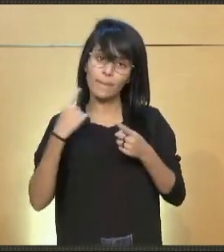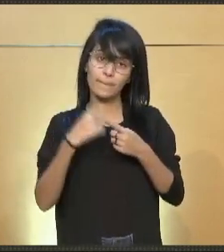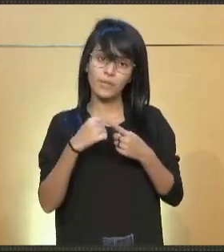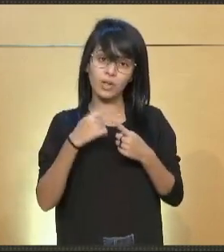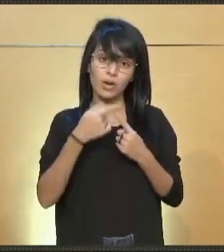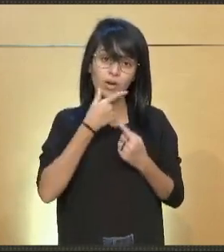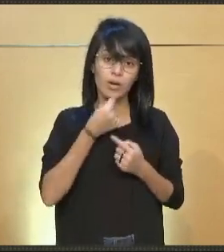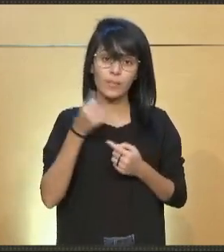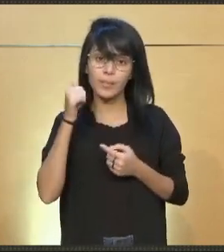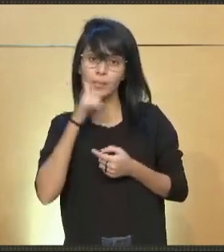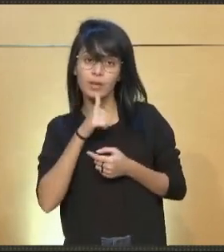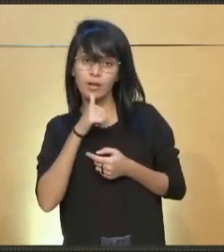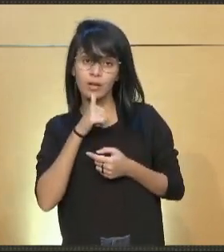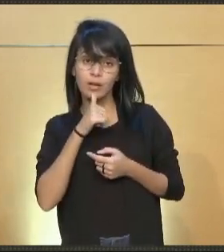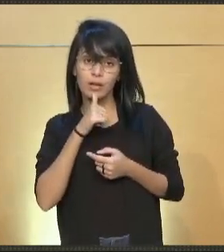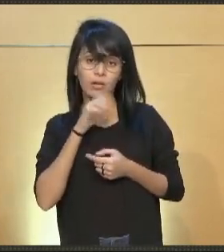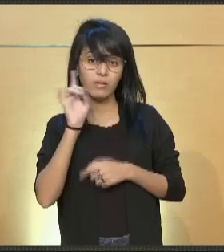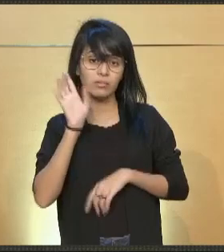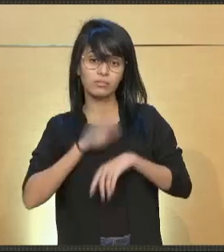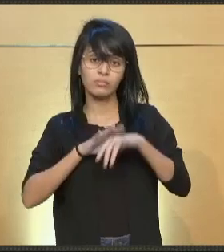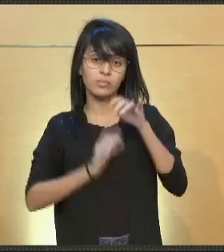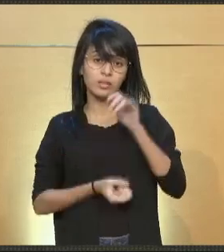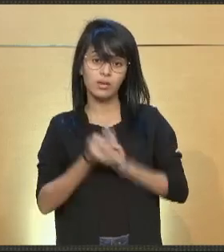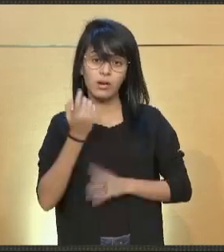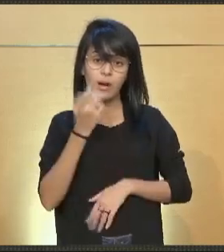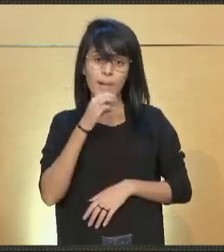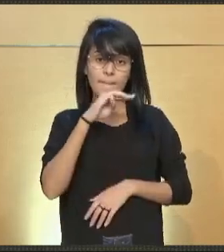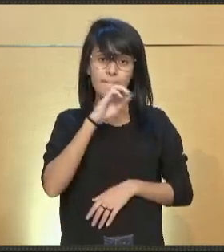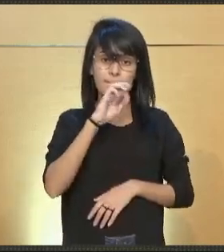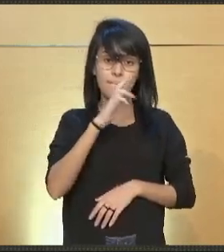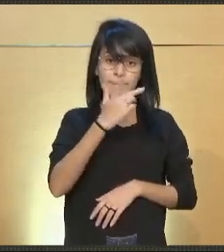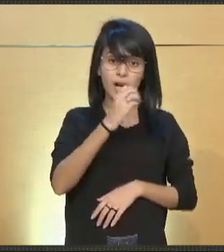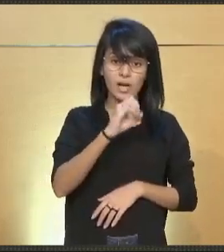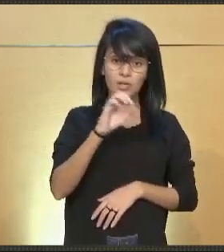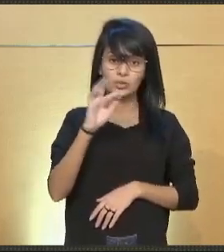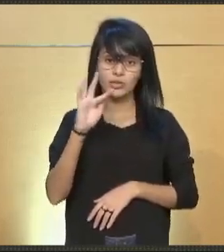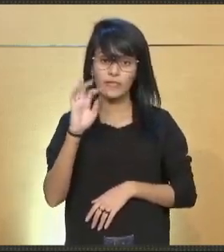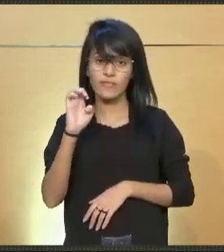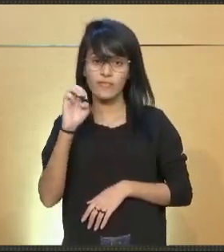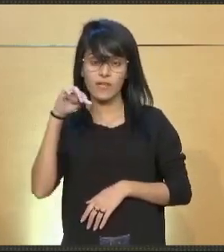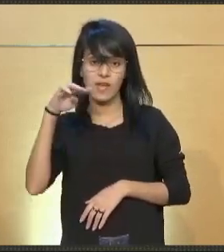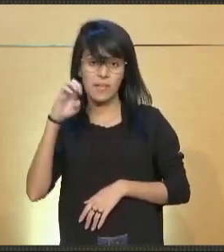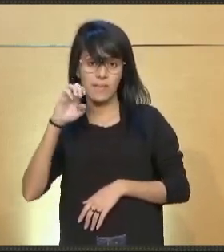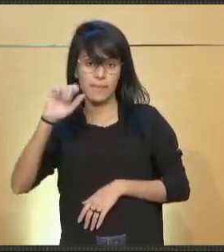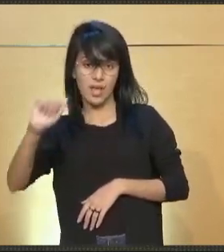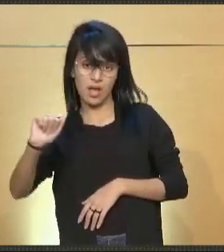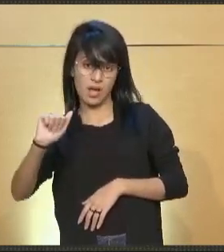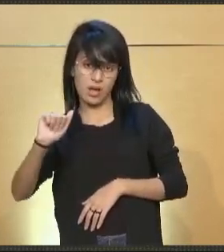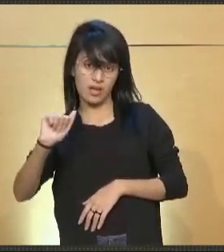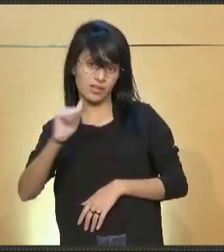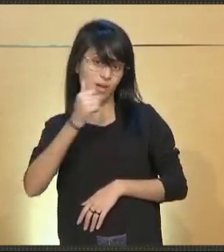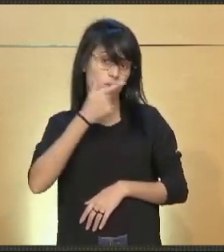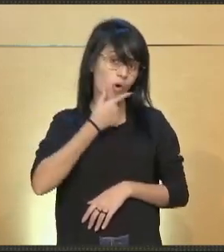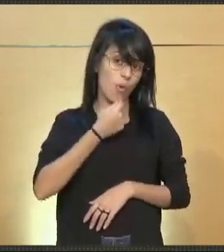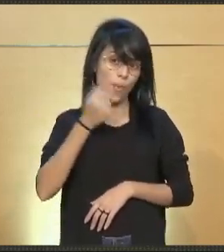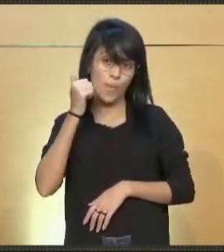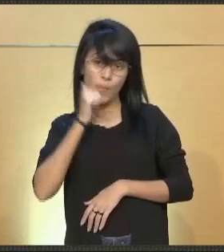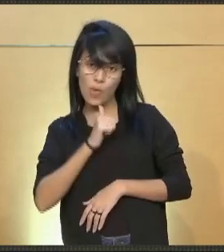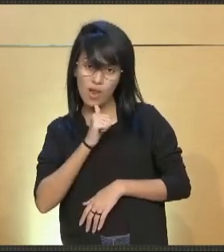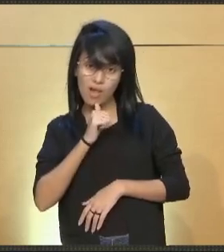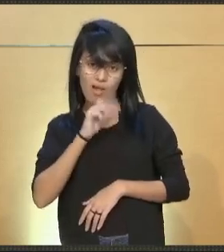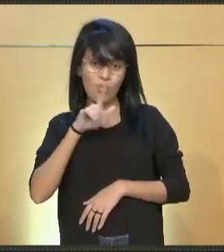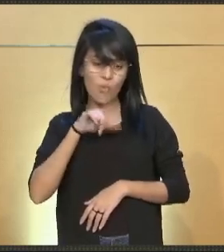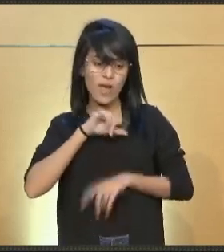homem e da mulher está na própria criação de Deus. Deus criou macho e fêmea. Então, ser homem ou ser mulher não é uma escolha humana, mas uma decisão